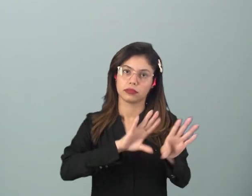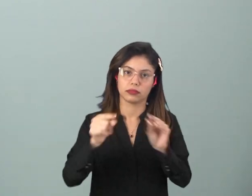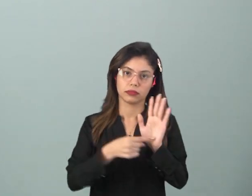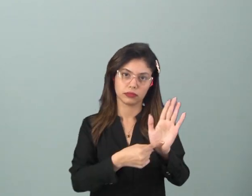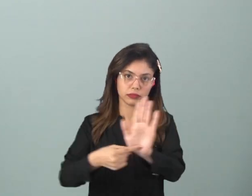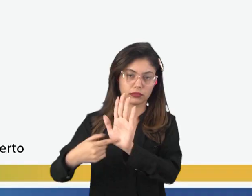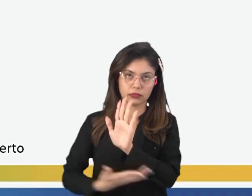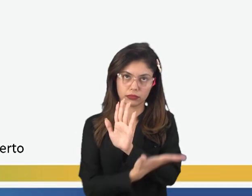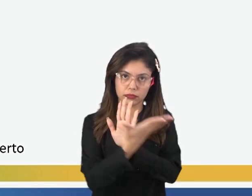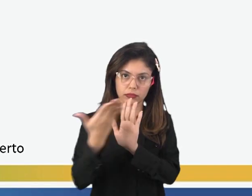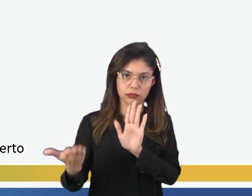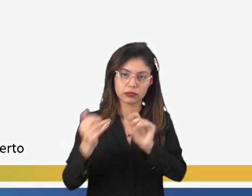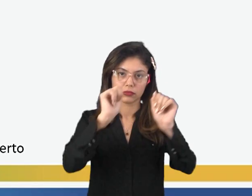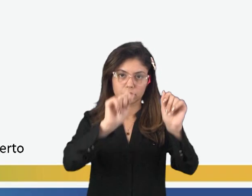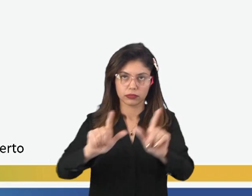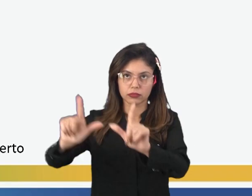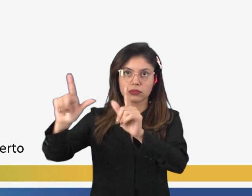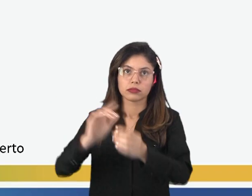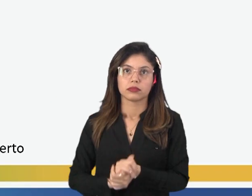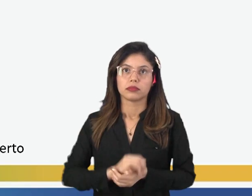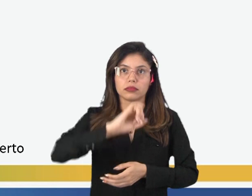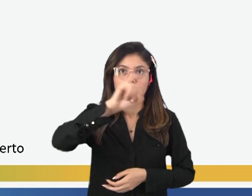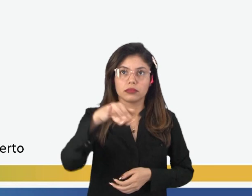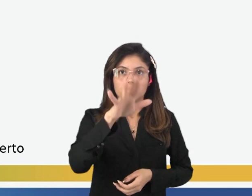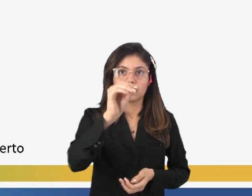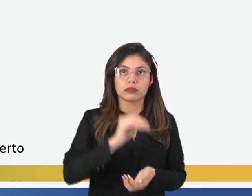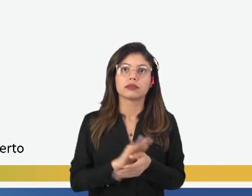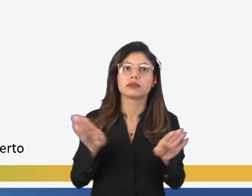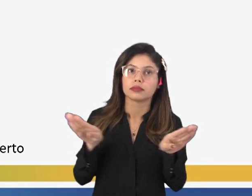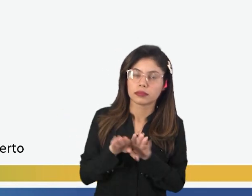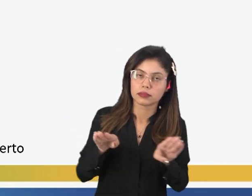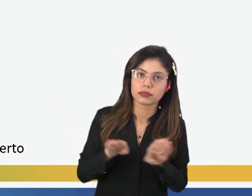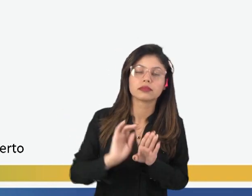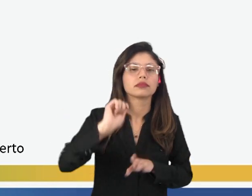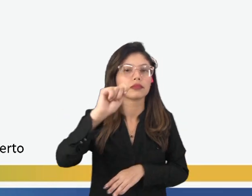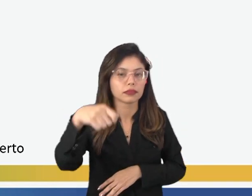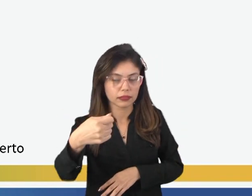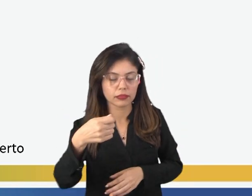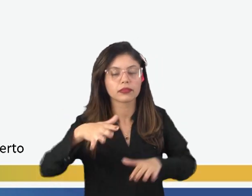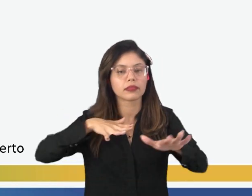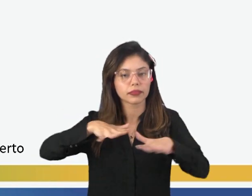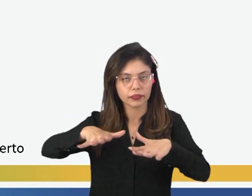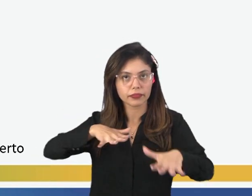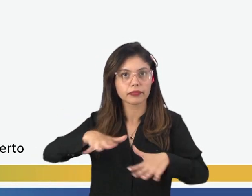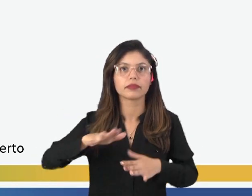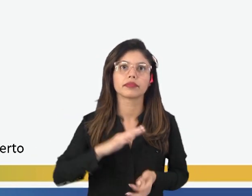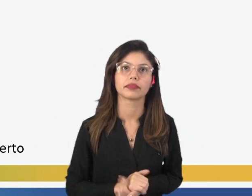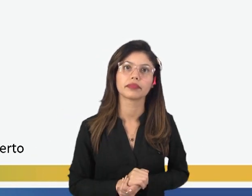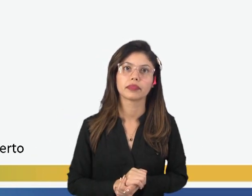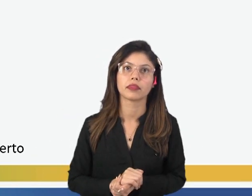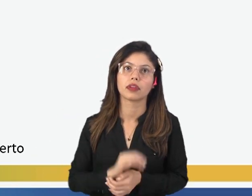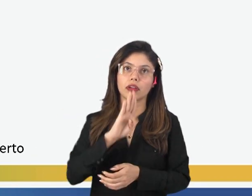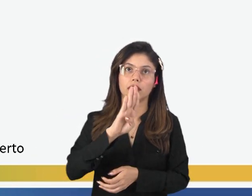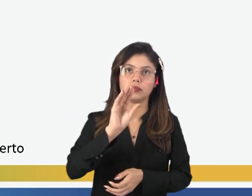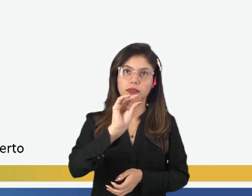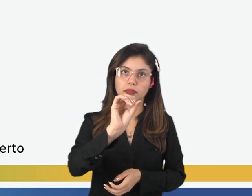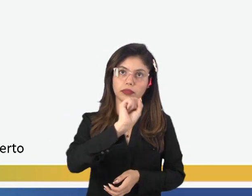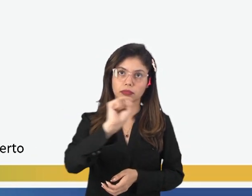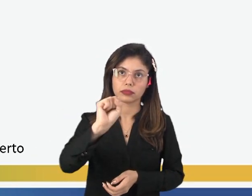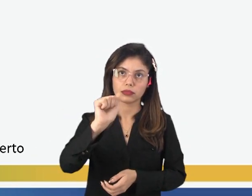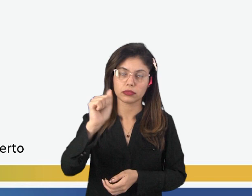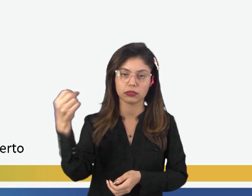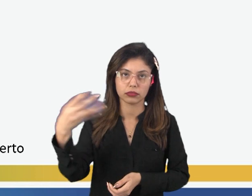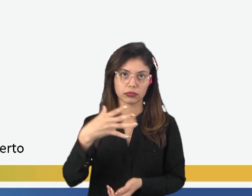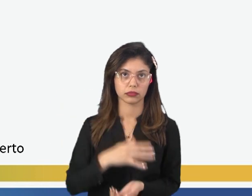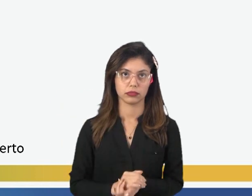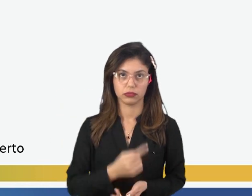mostrar para vocês nesse slide, João Gilberto, que também é símbolo desse movimento da bossa nova. Ele está